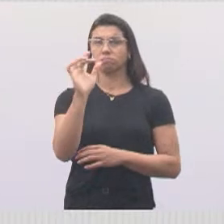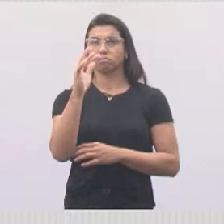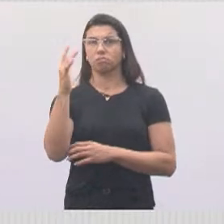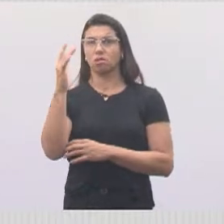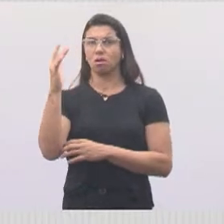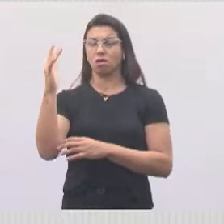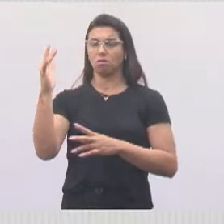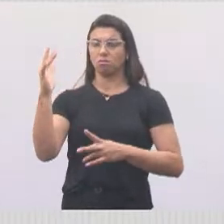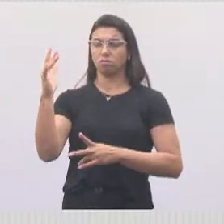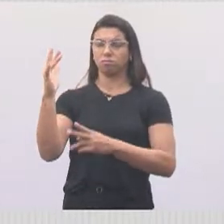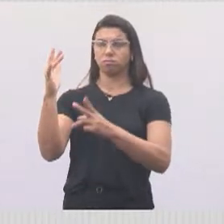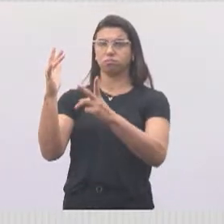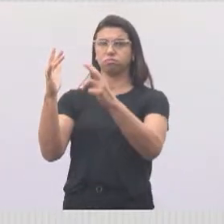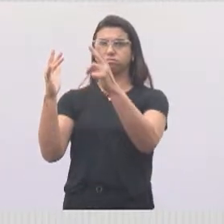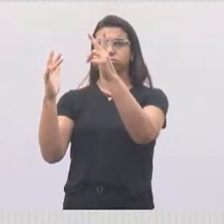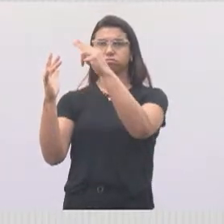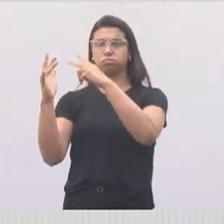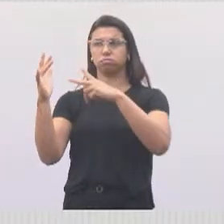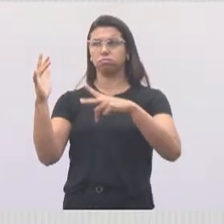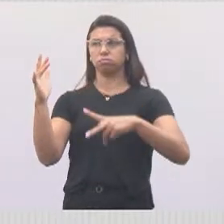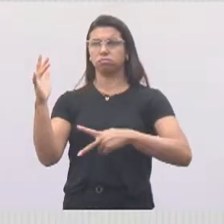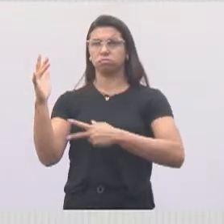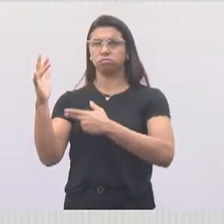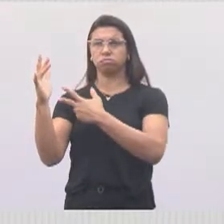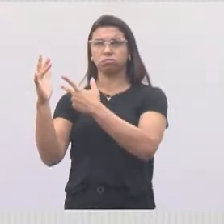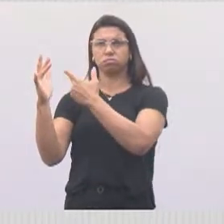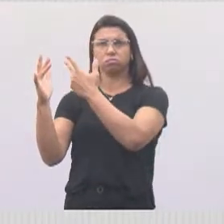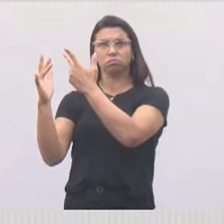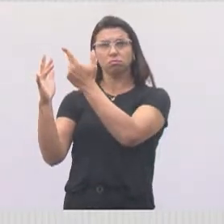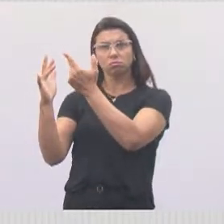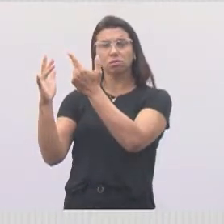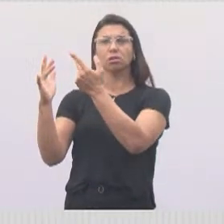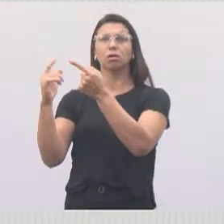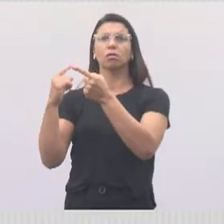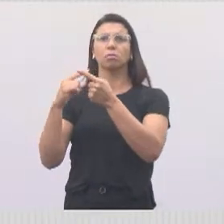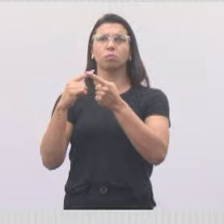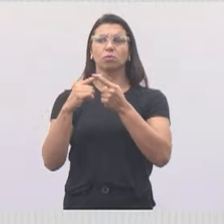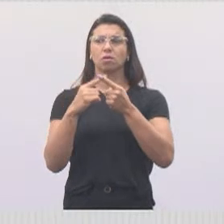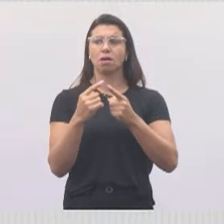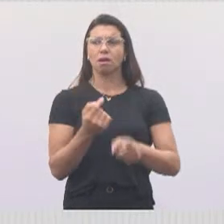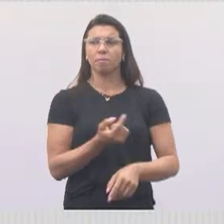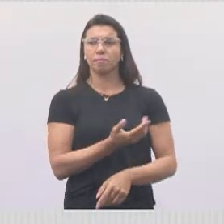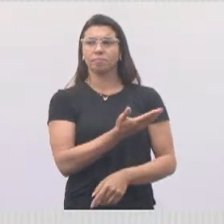das árvores que estavam gigantes lá no Jardim Jacinto.